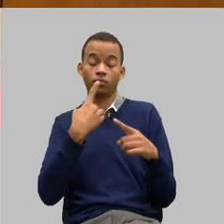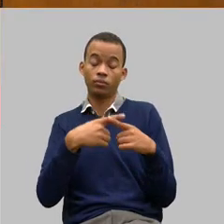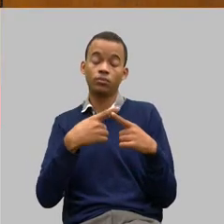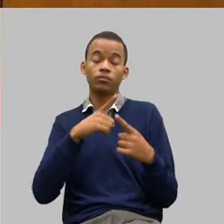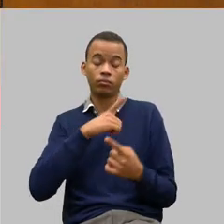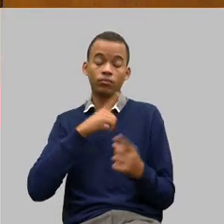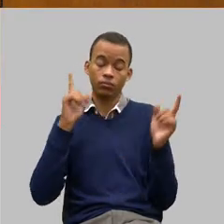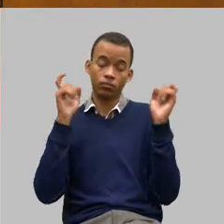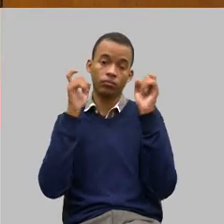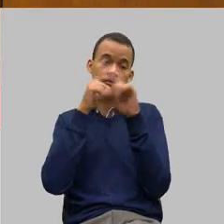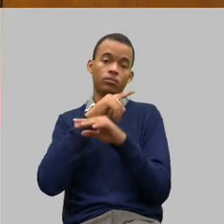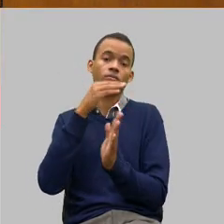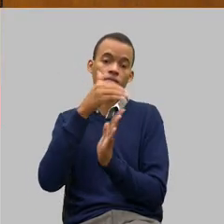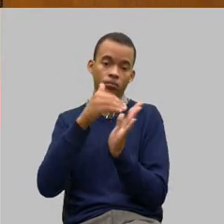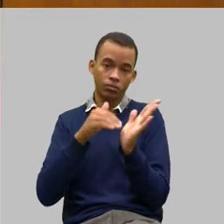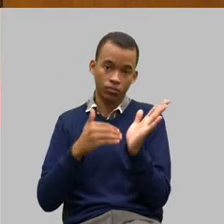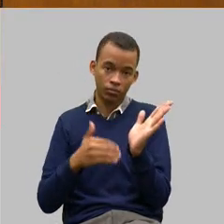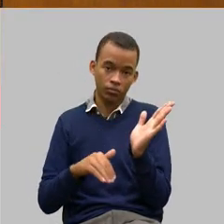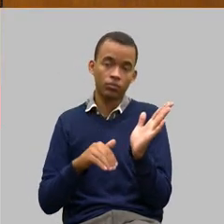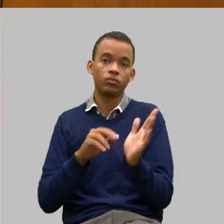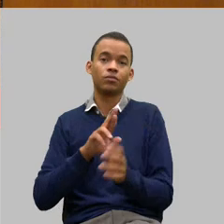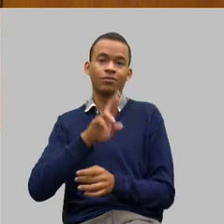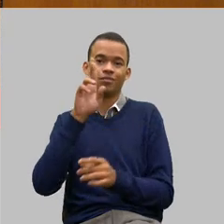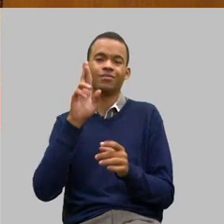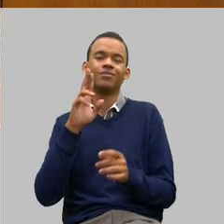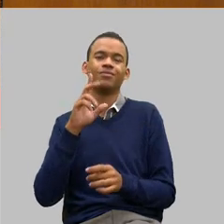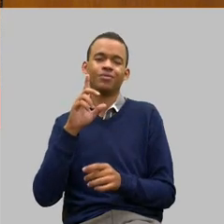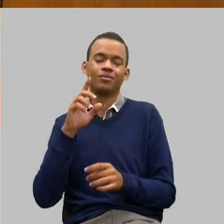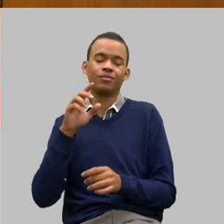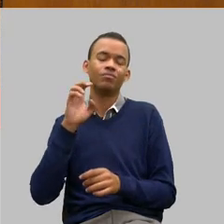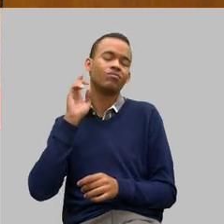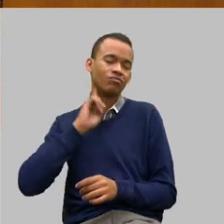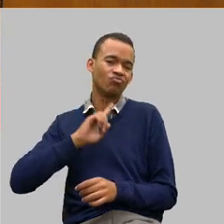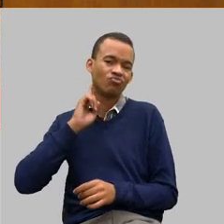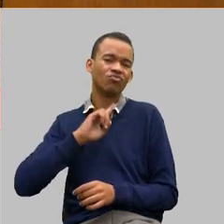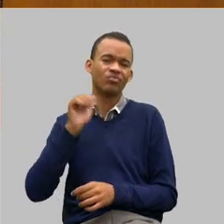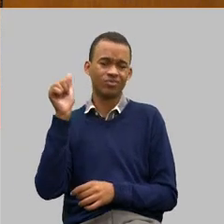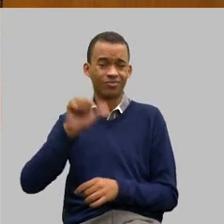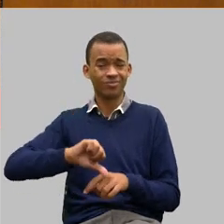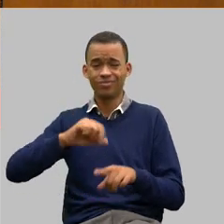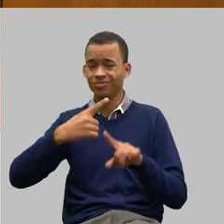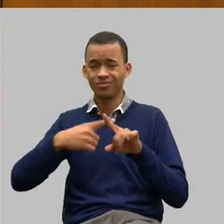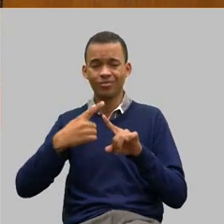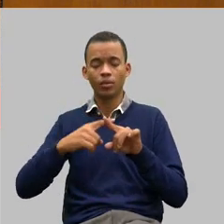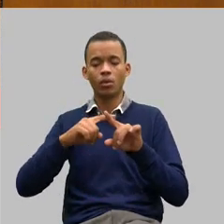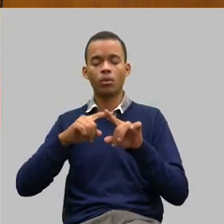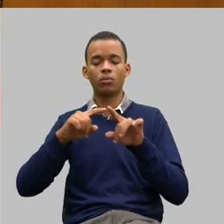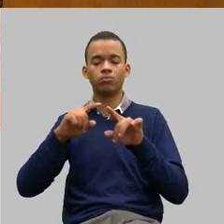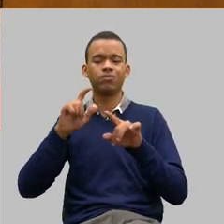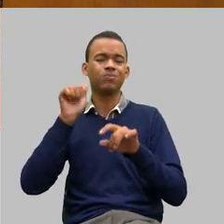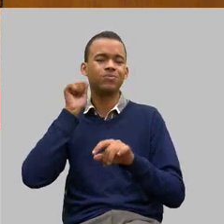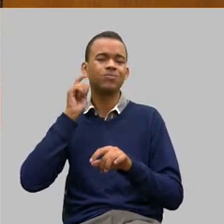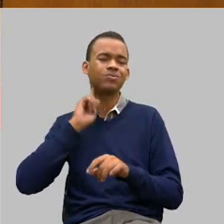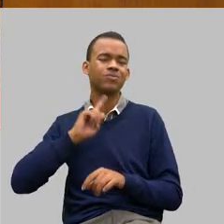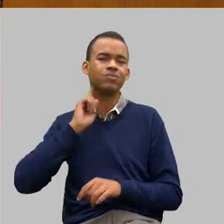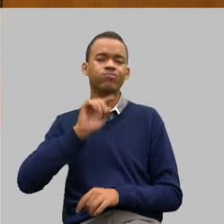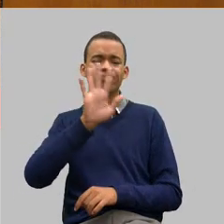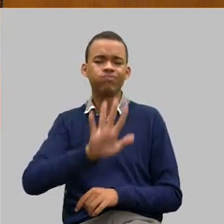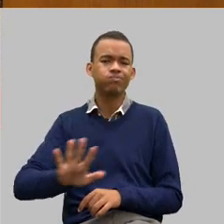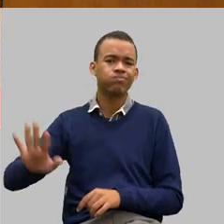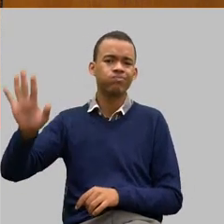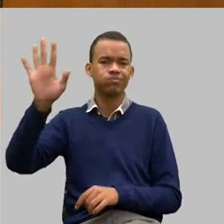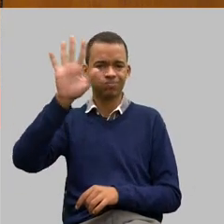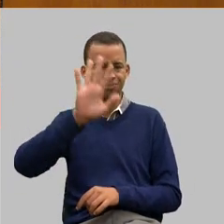estado mas ainda maior em Minas Gerais nosso estado é um estado que tem uma malha né enorme que tem eh um transporte muito